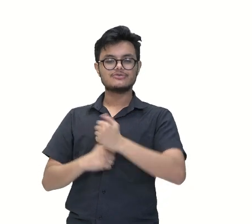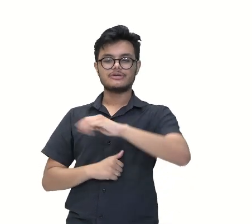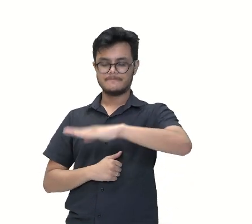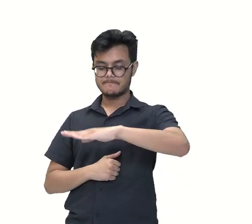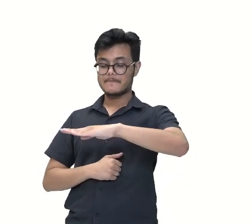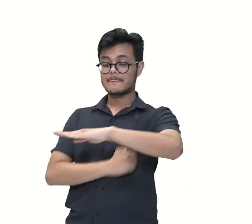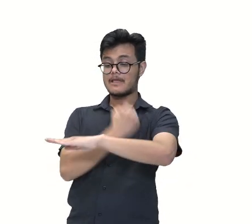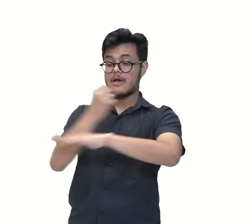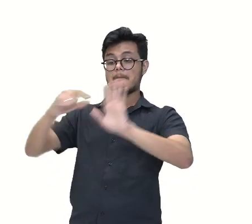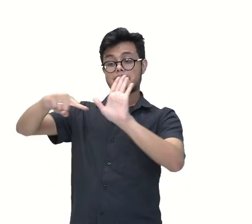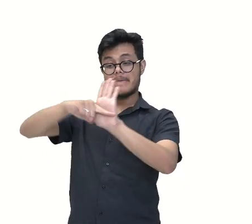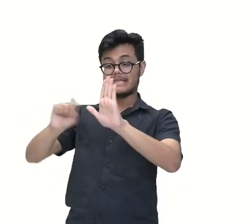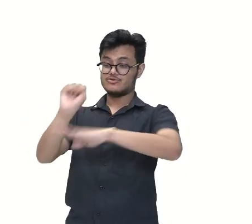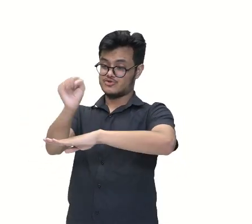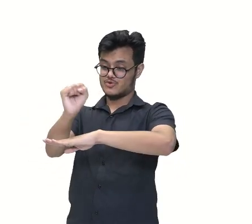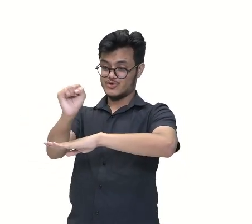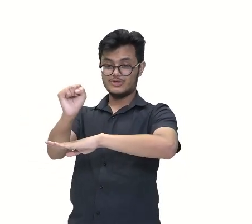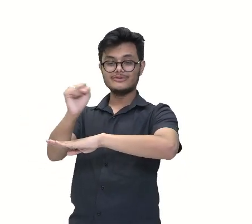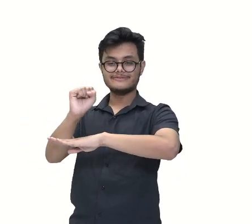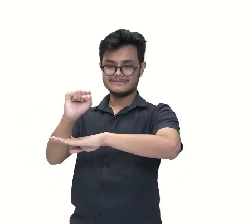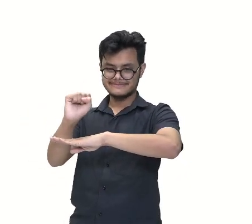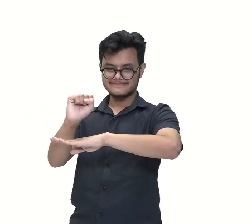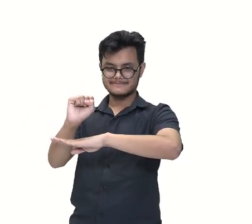YV é igual